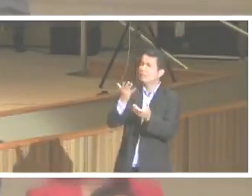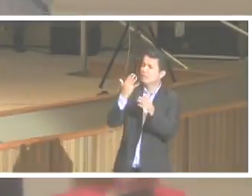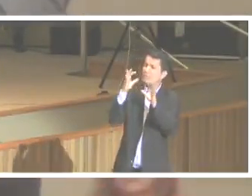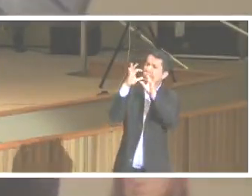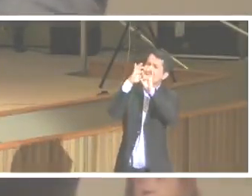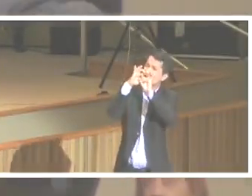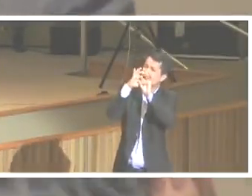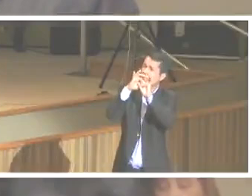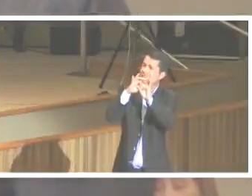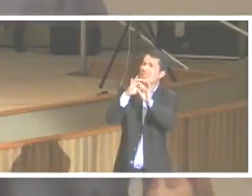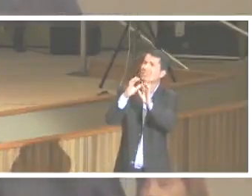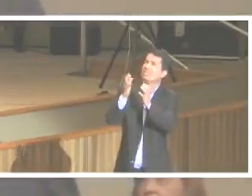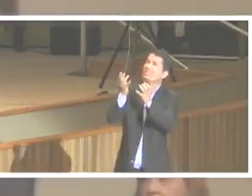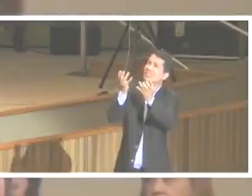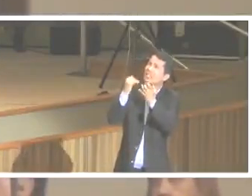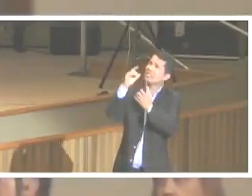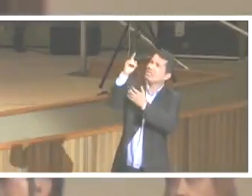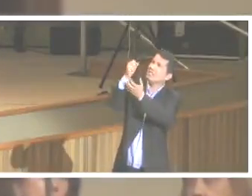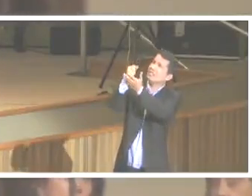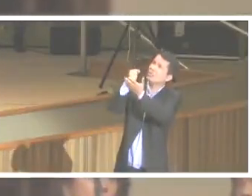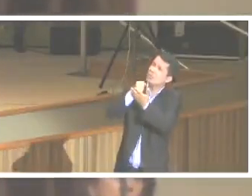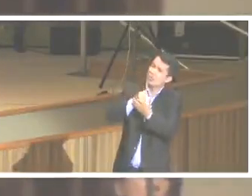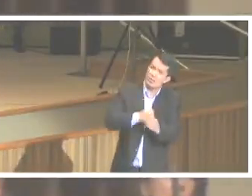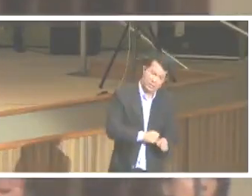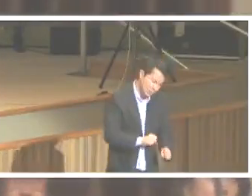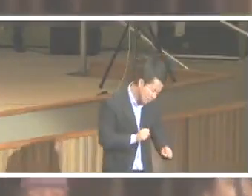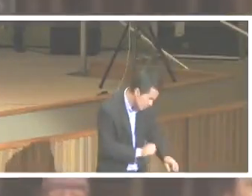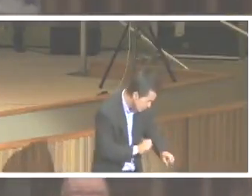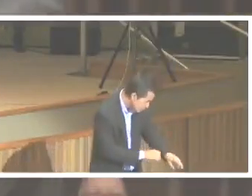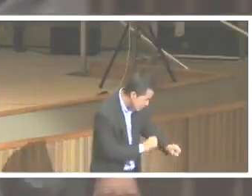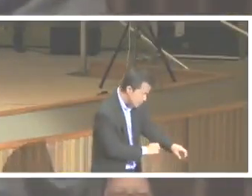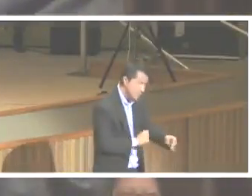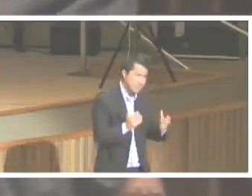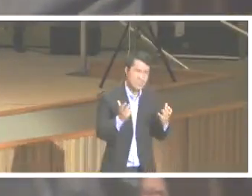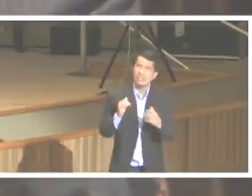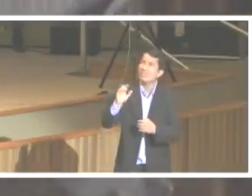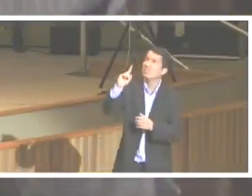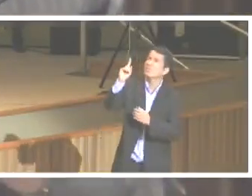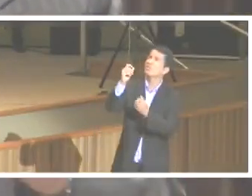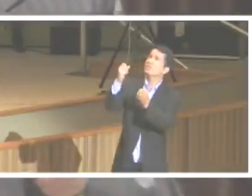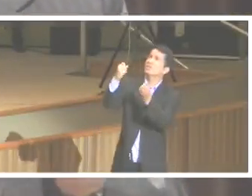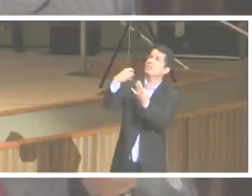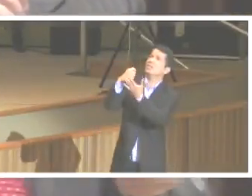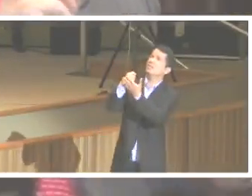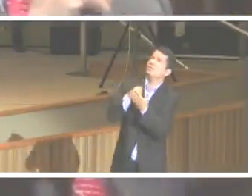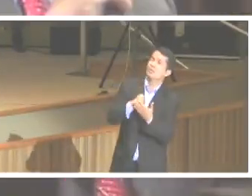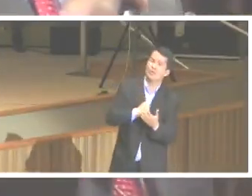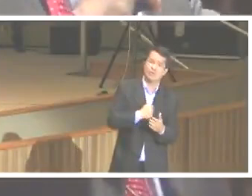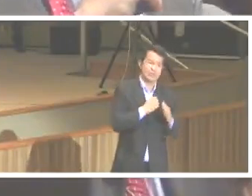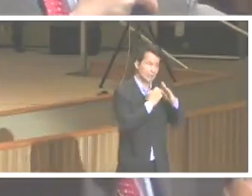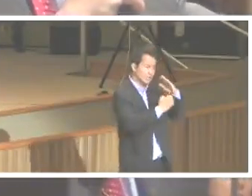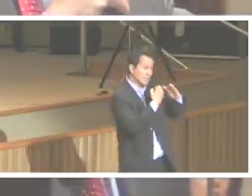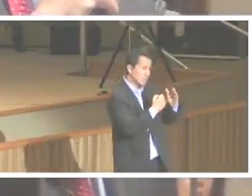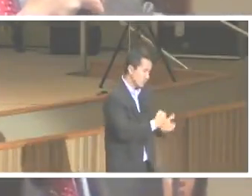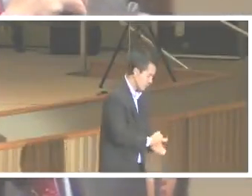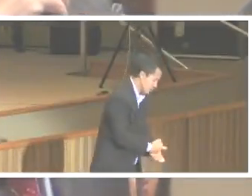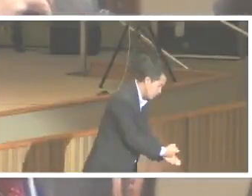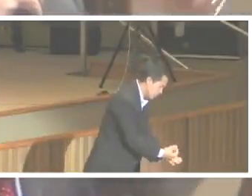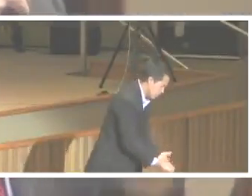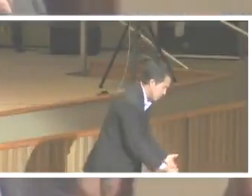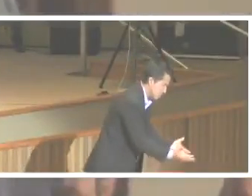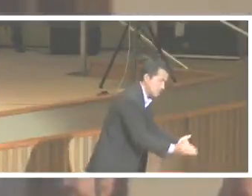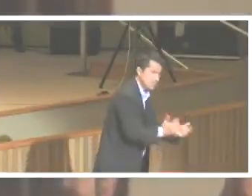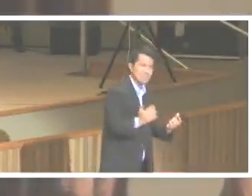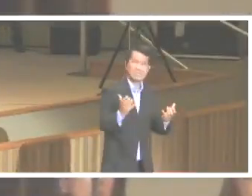de deus na educação dos meus filhos eu quero ser sócio de deus na minha empresa eu quero ser sócio de deus nos projetos que ele